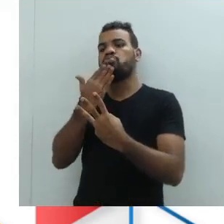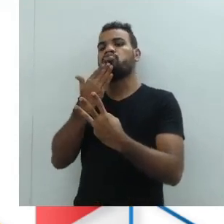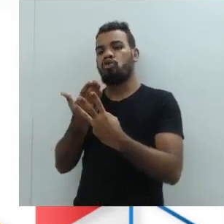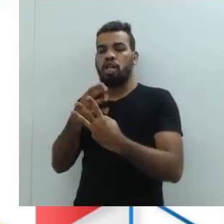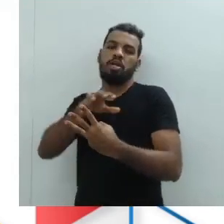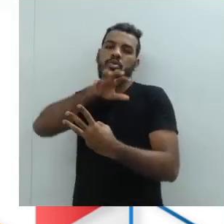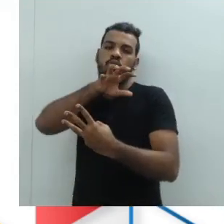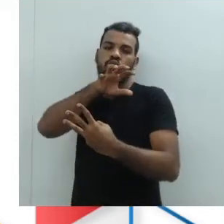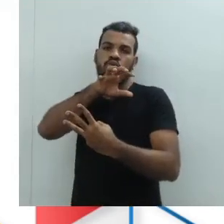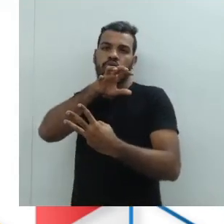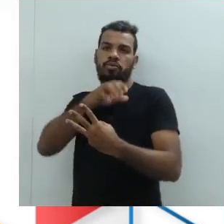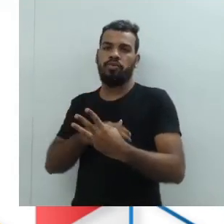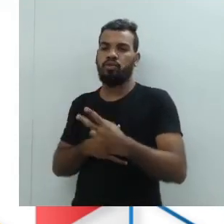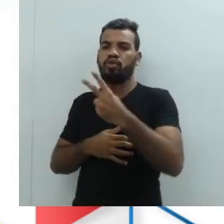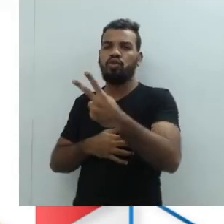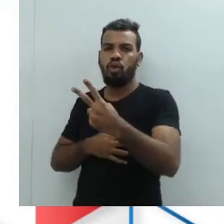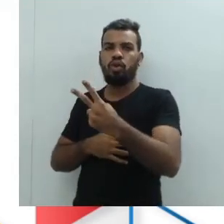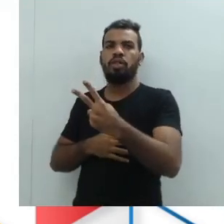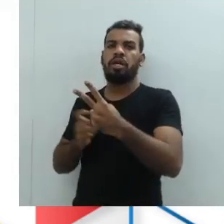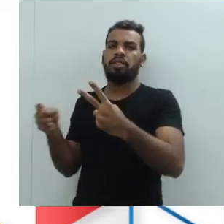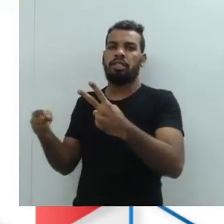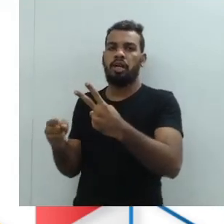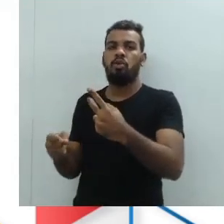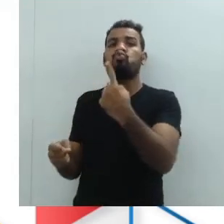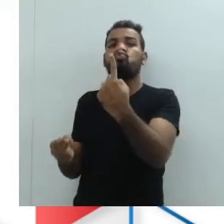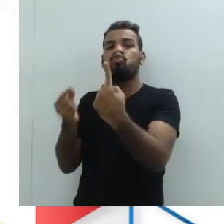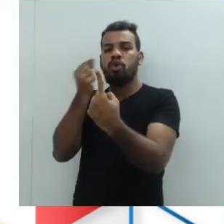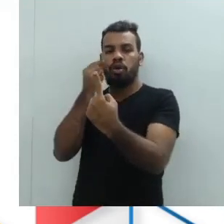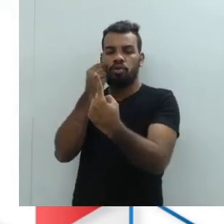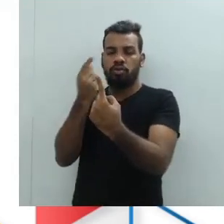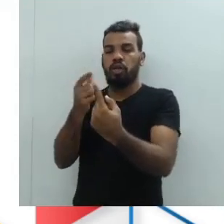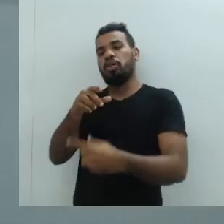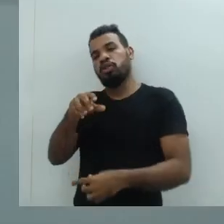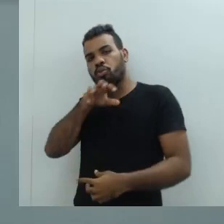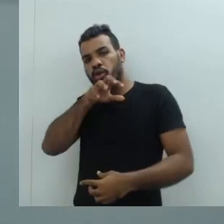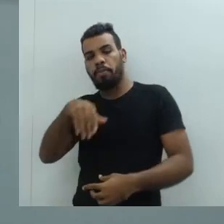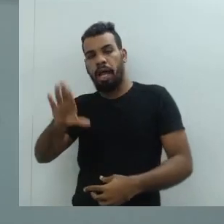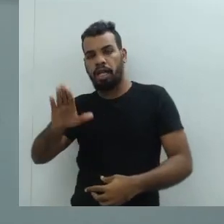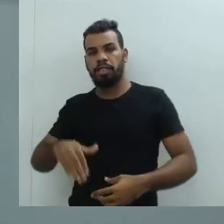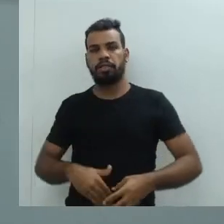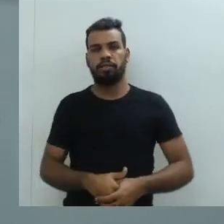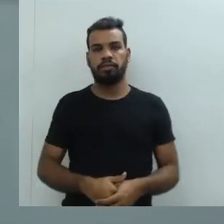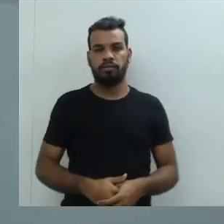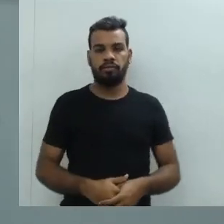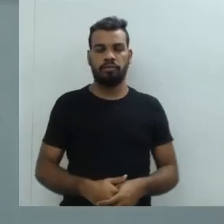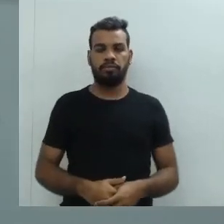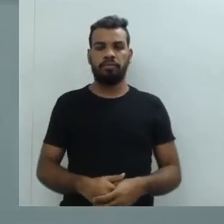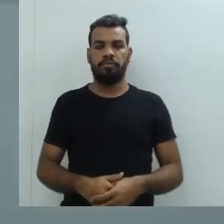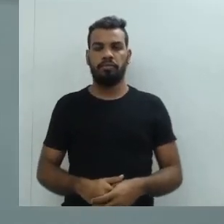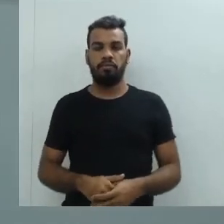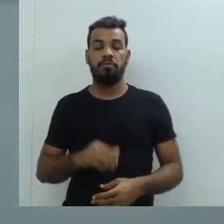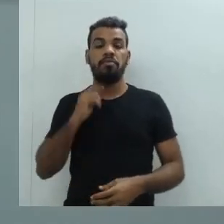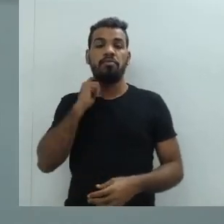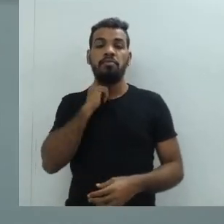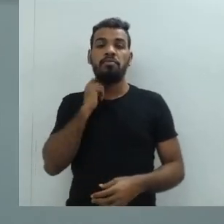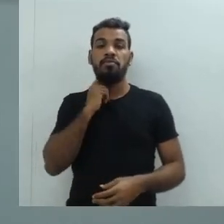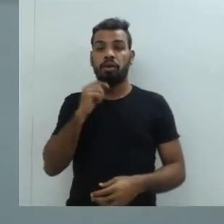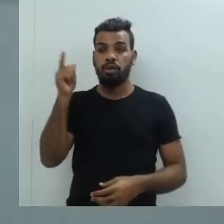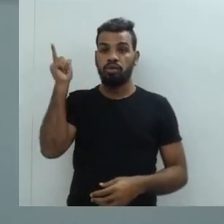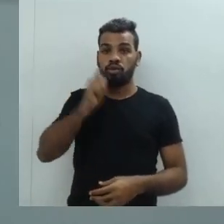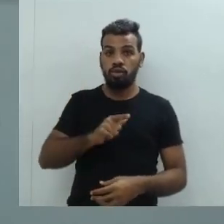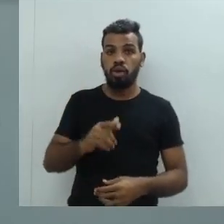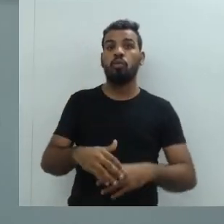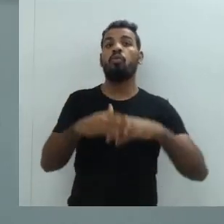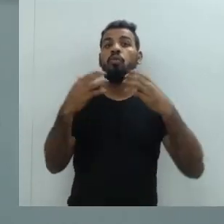pelo Sport. E dos meninos, 6 torcem pelo Náutico. Então, quem foi que ganhou, de acordo